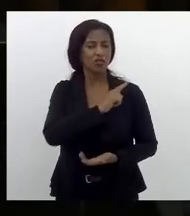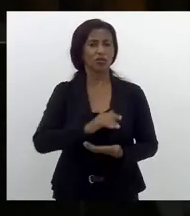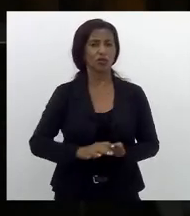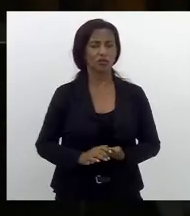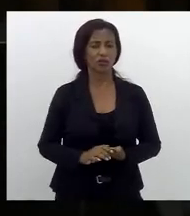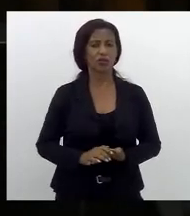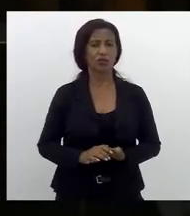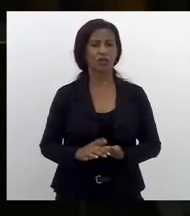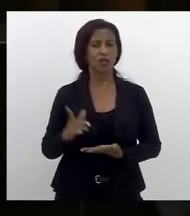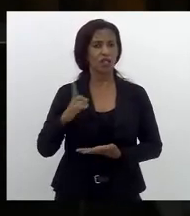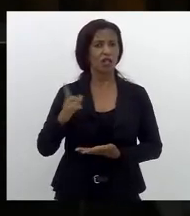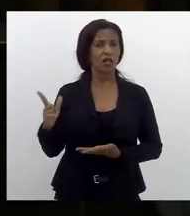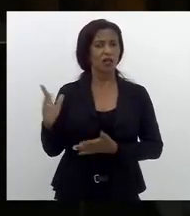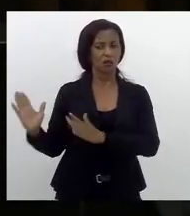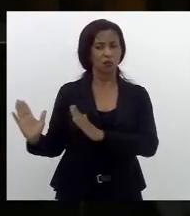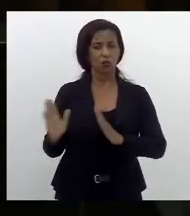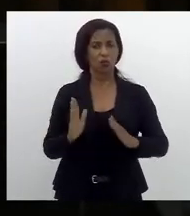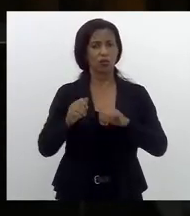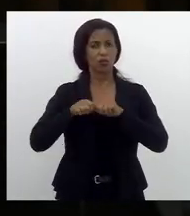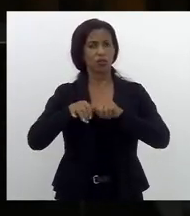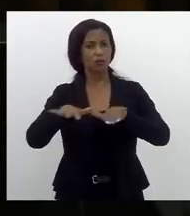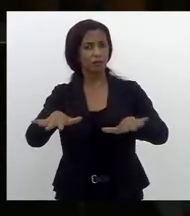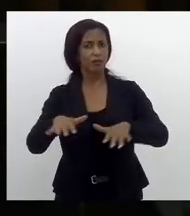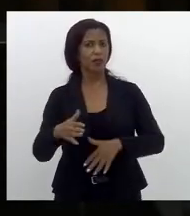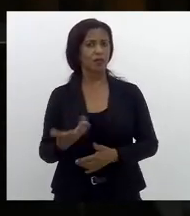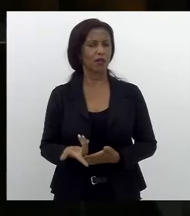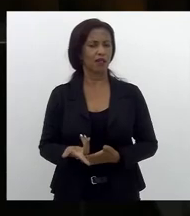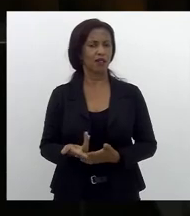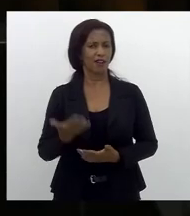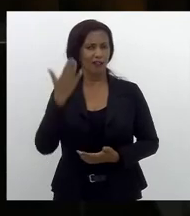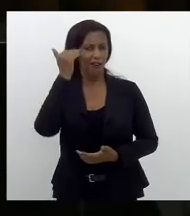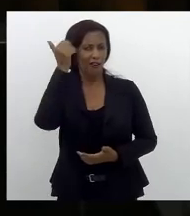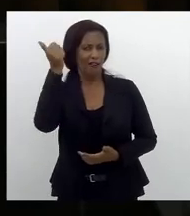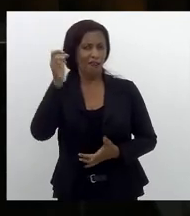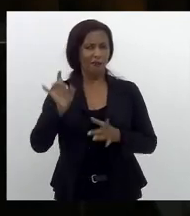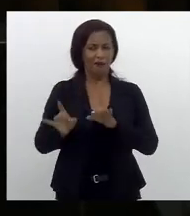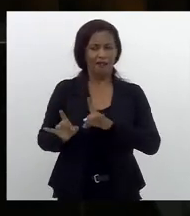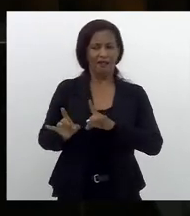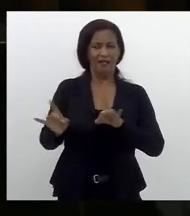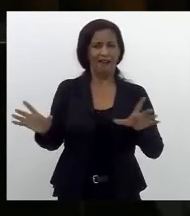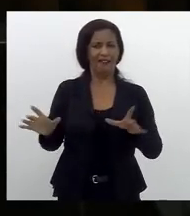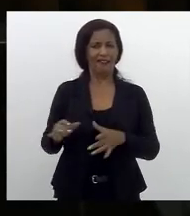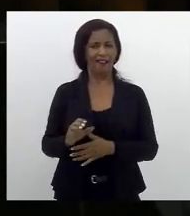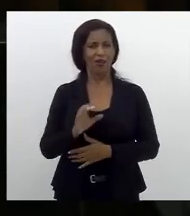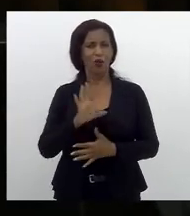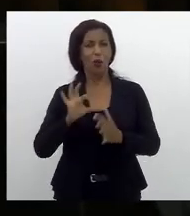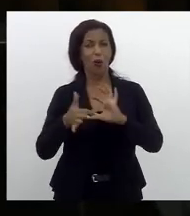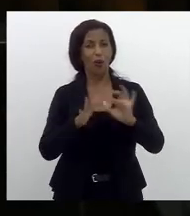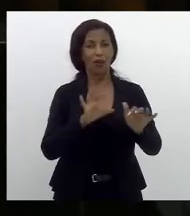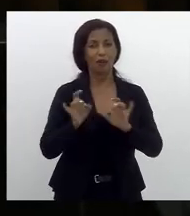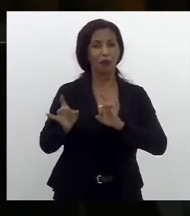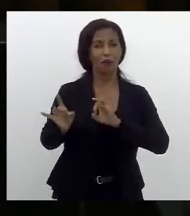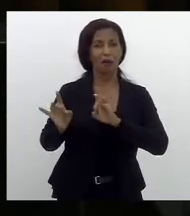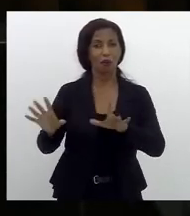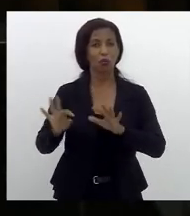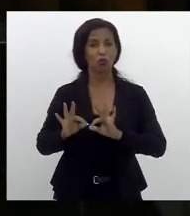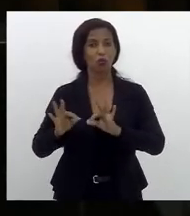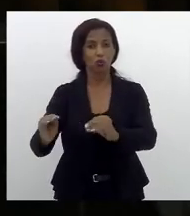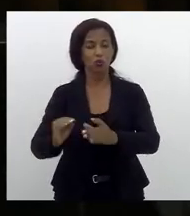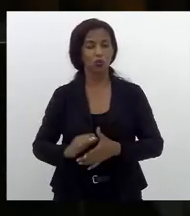gestão que ele teve durante a pandemia, o famoso largado olímpico que ele deixou aí.